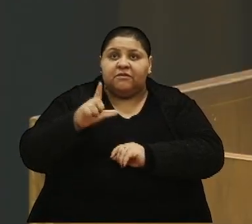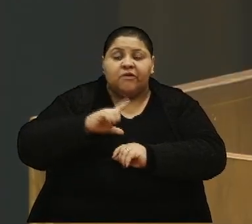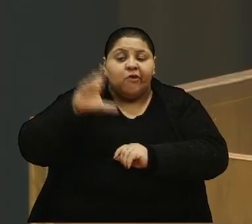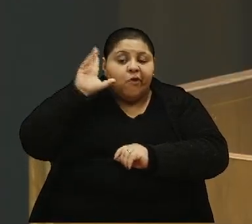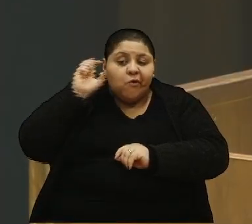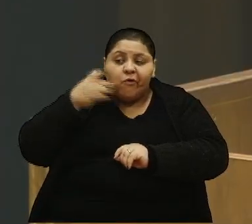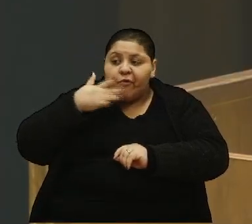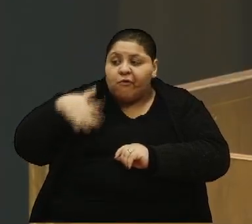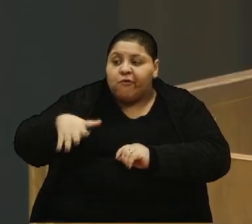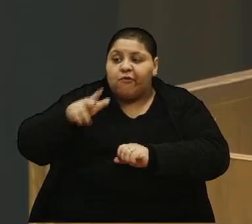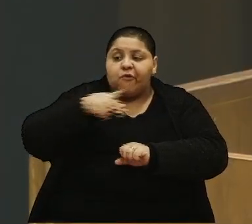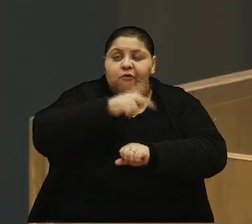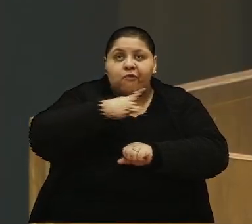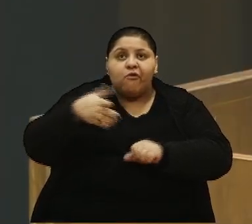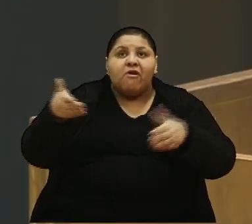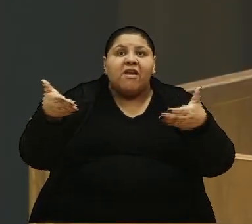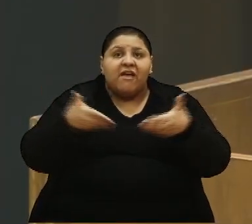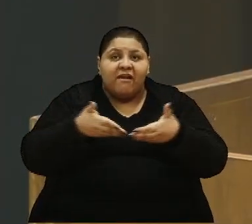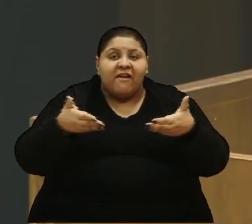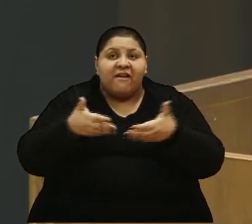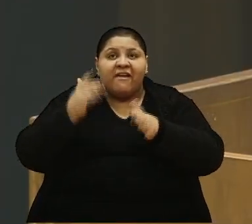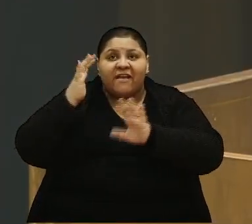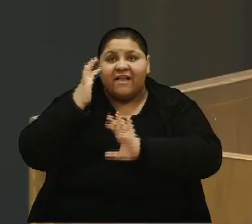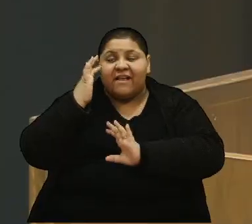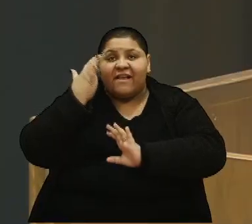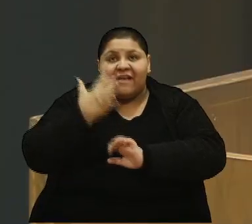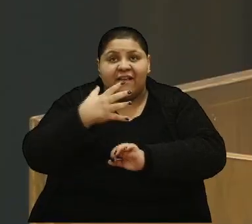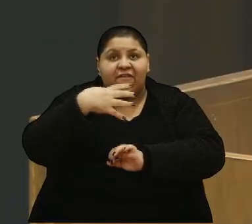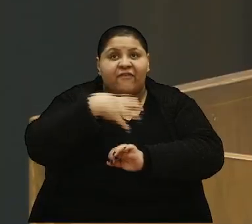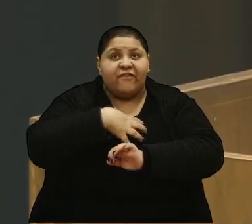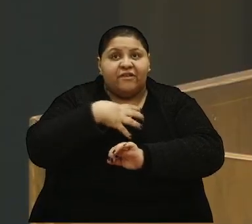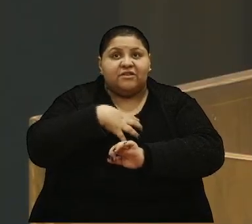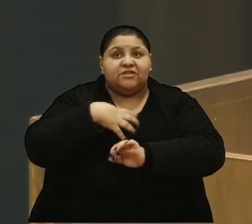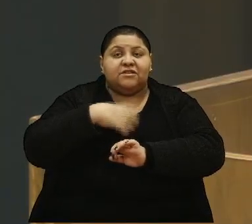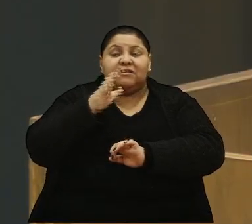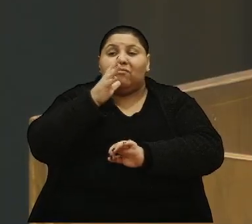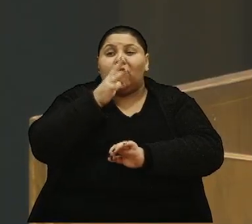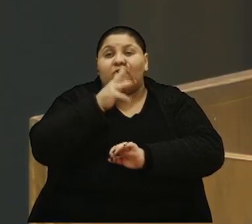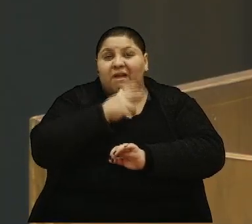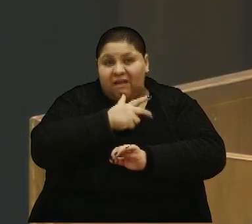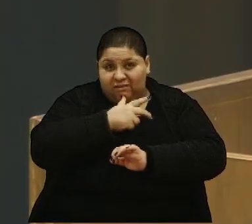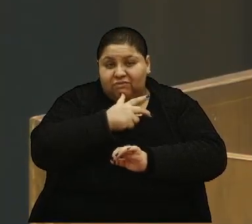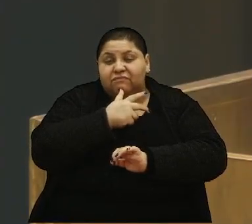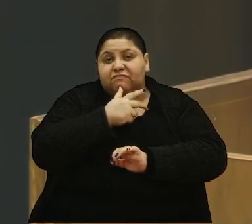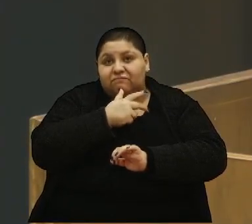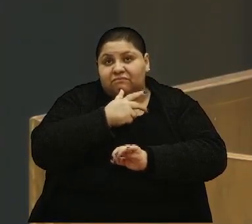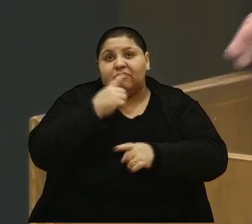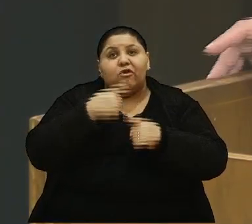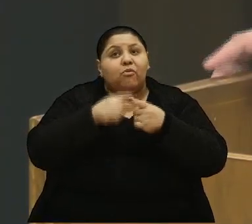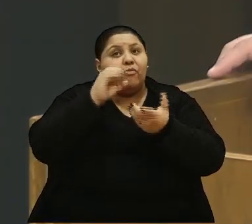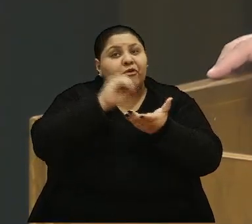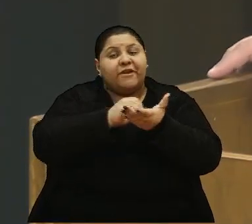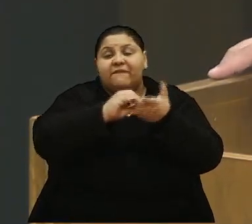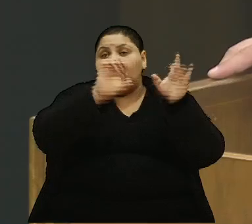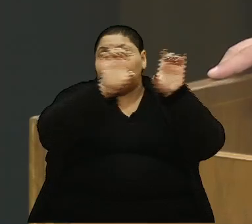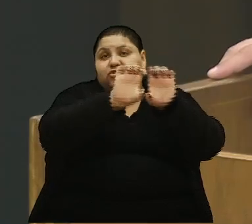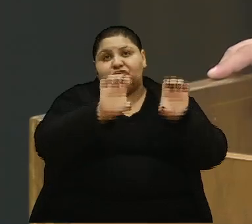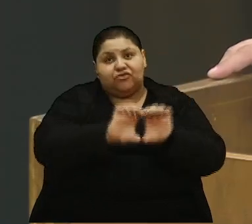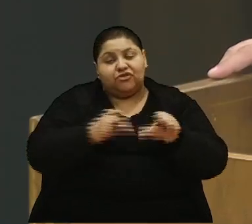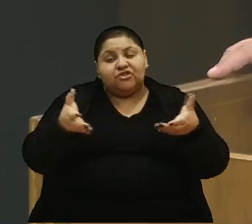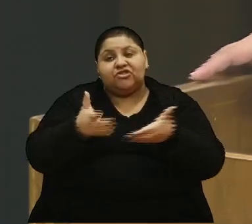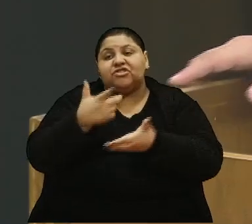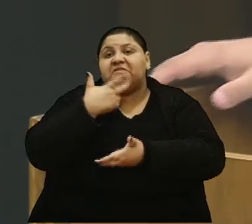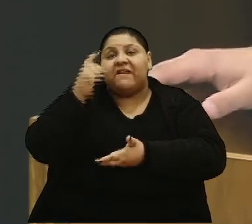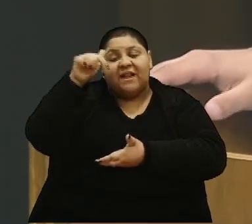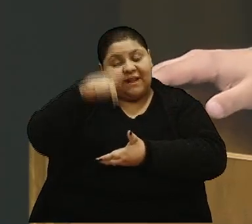ouve o professor. Hoje isso acontece de forma muito morosa pela falta de estrutura. Já disse